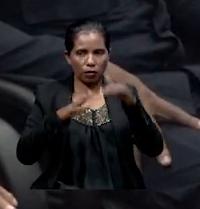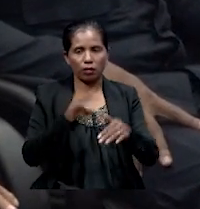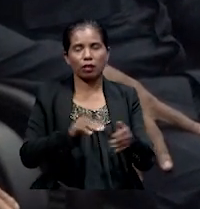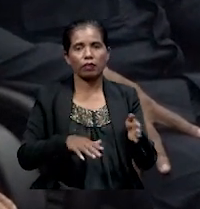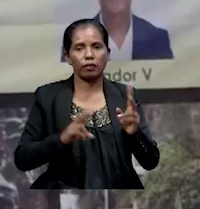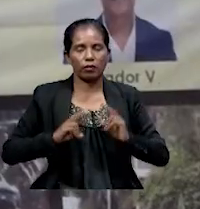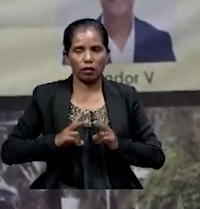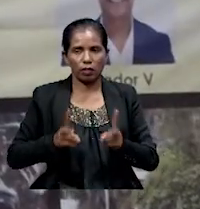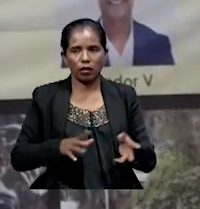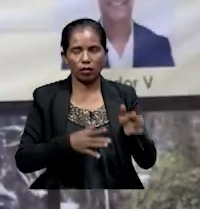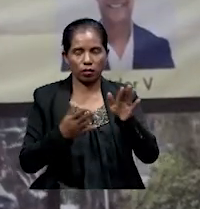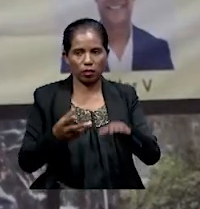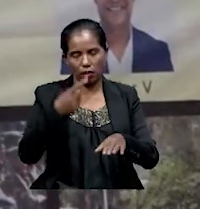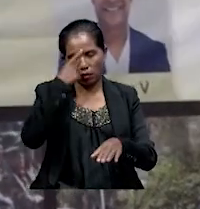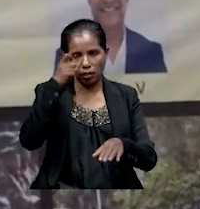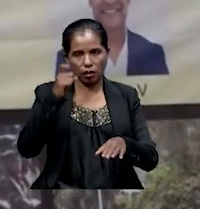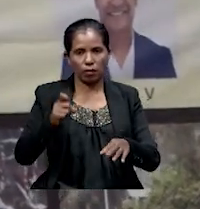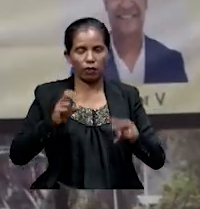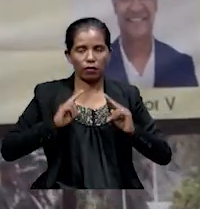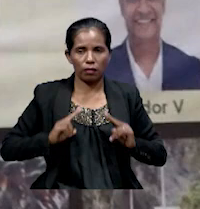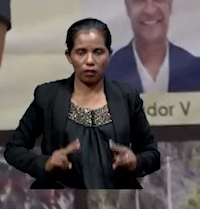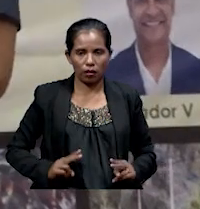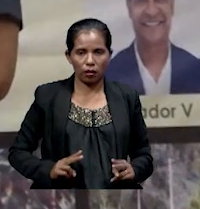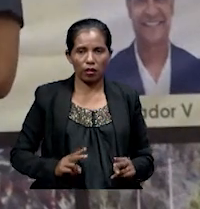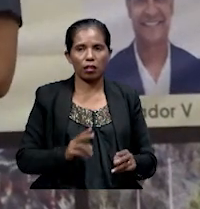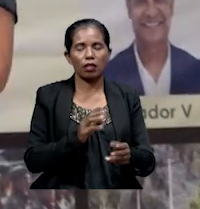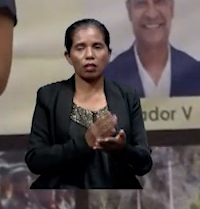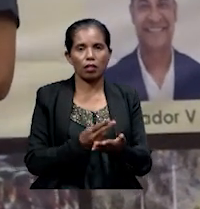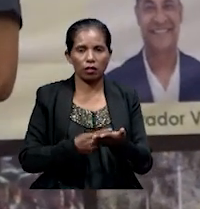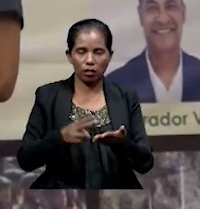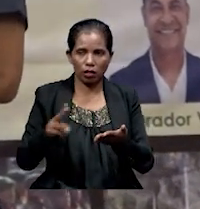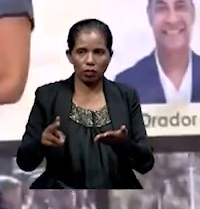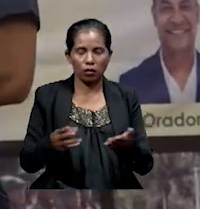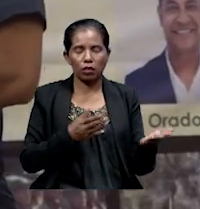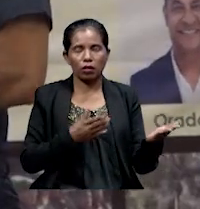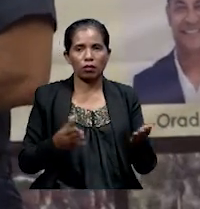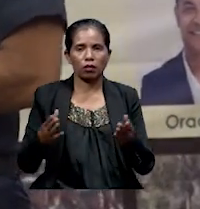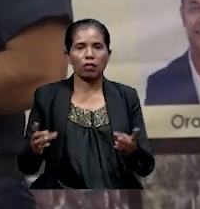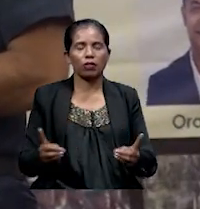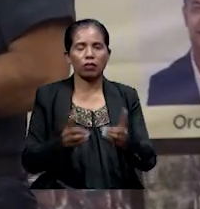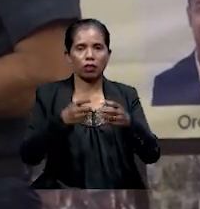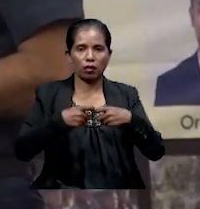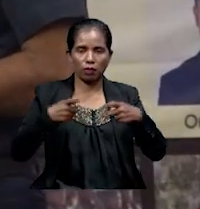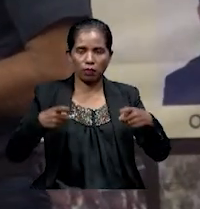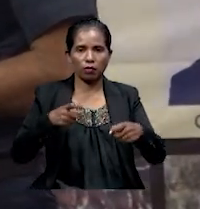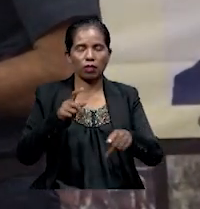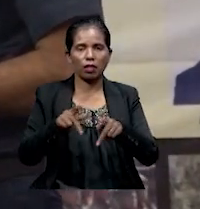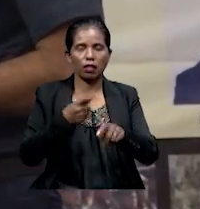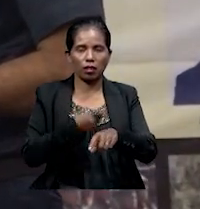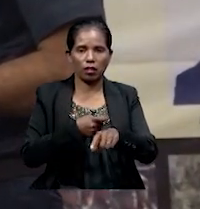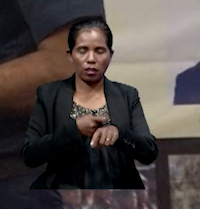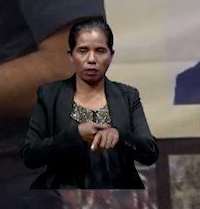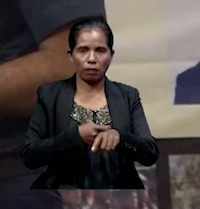ira, tamo uniforme refere sagrada, tamo heróis ira lori luta hasoro inimigo e a tempo funo. Assina